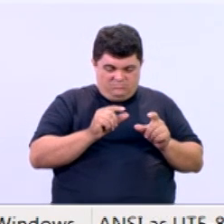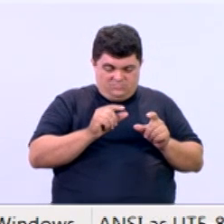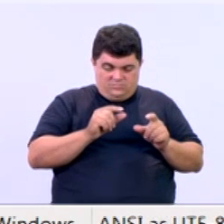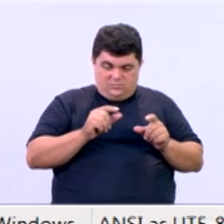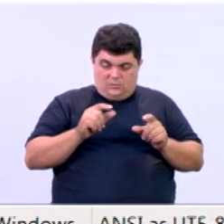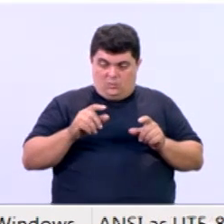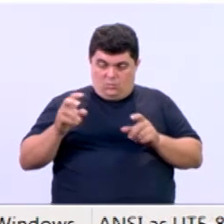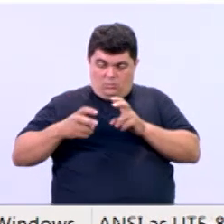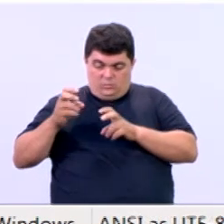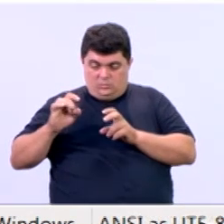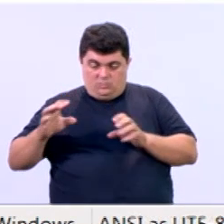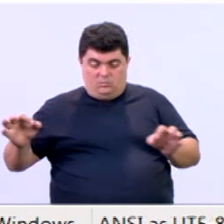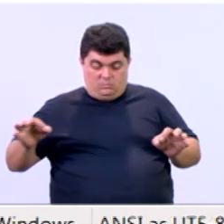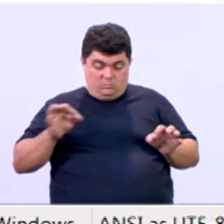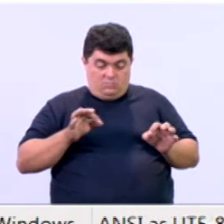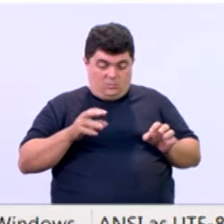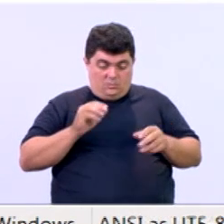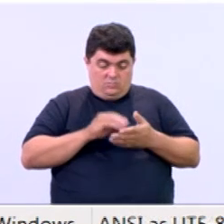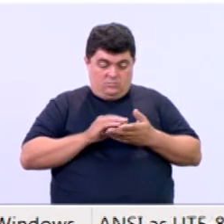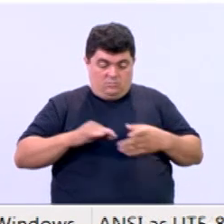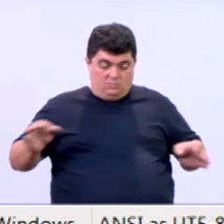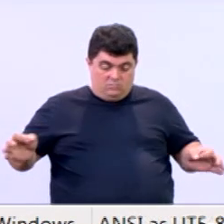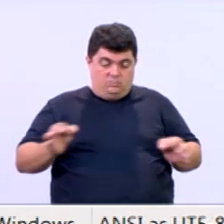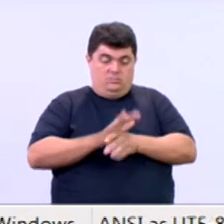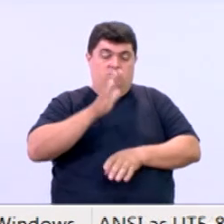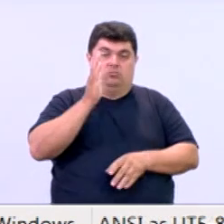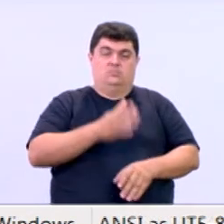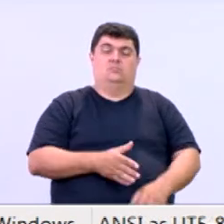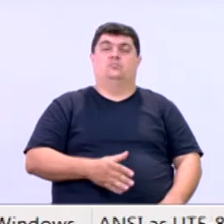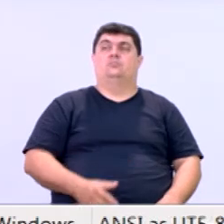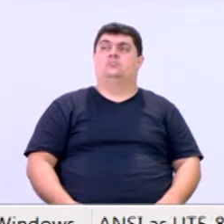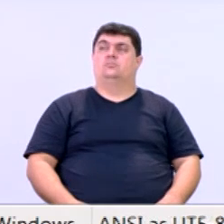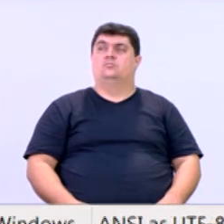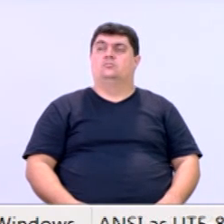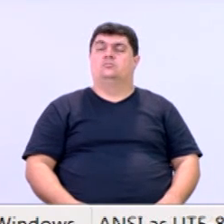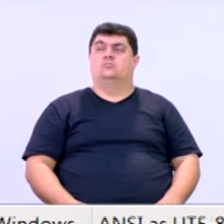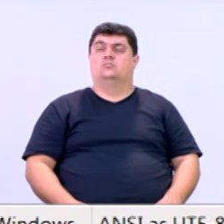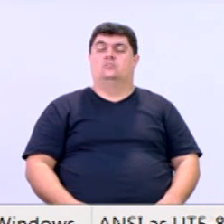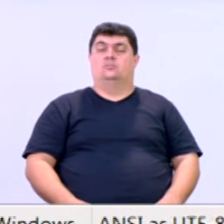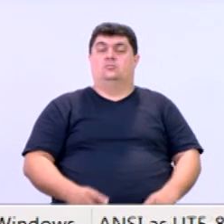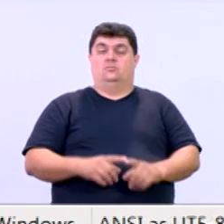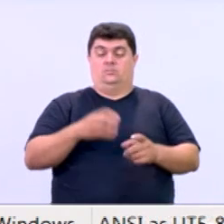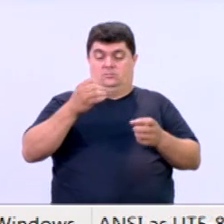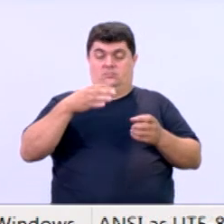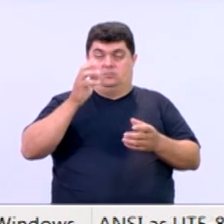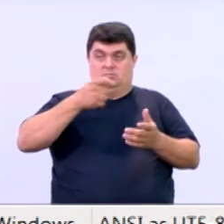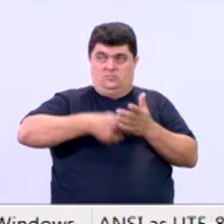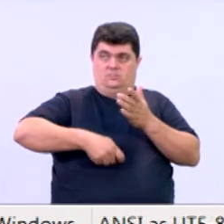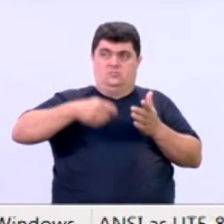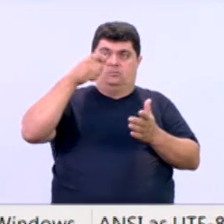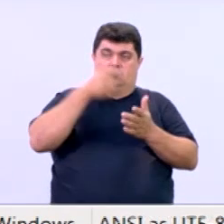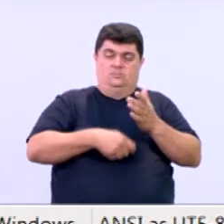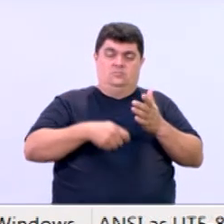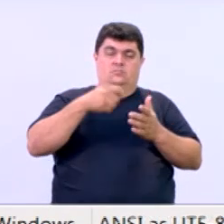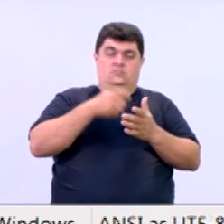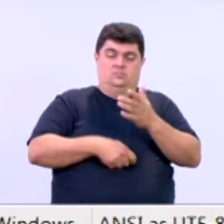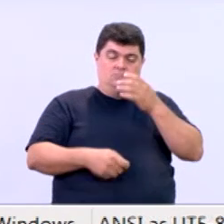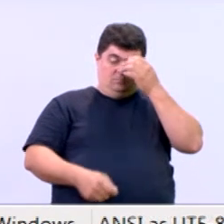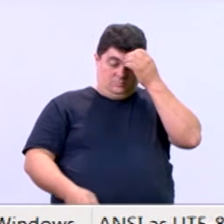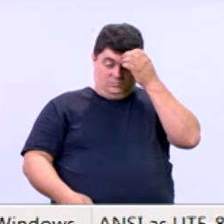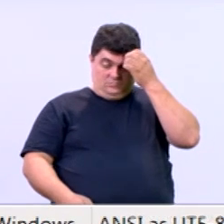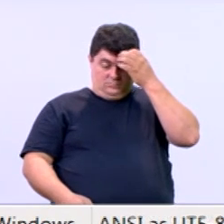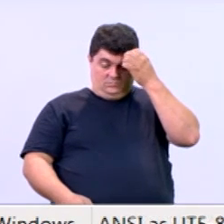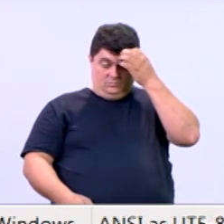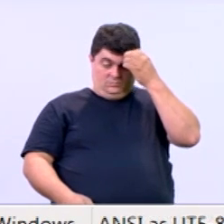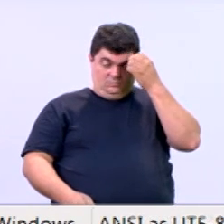linguagem. Tá? E aqui eu falo que ela é obrigatória. Então, a palavra-chave que você